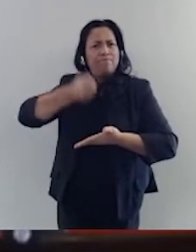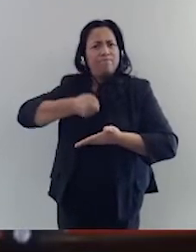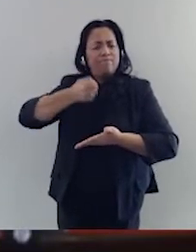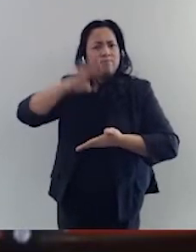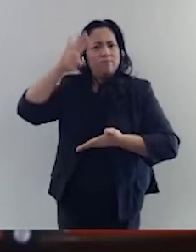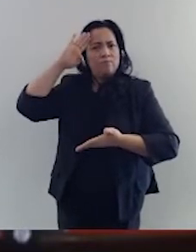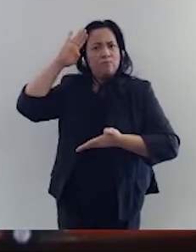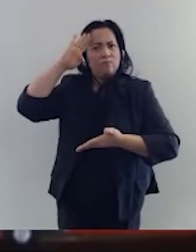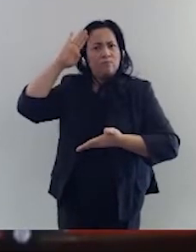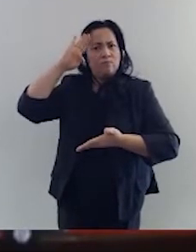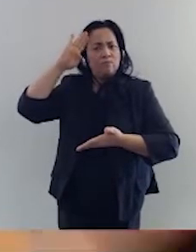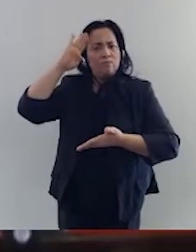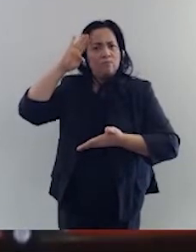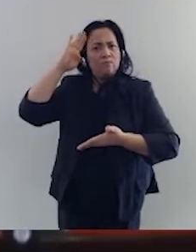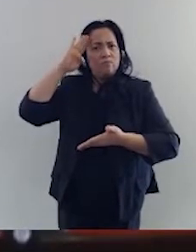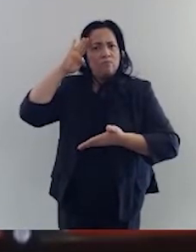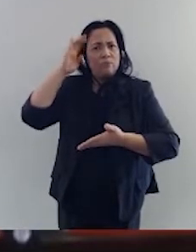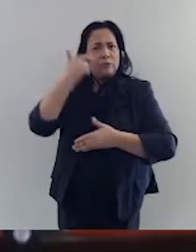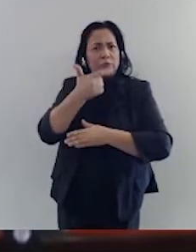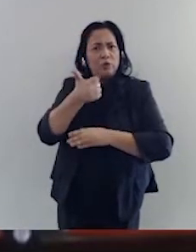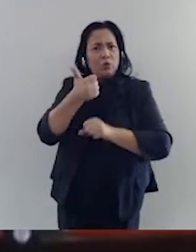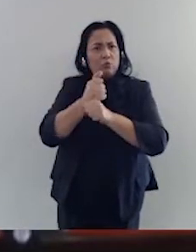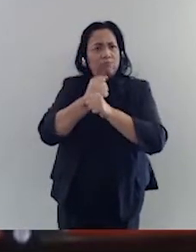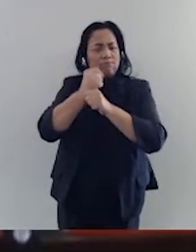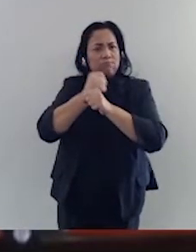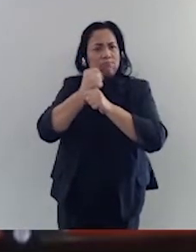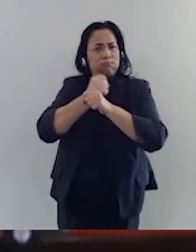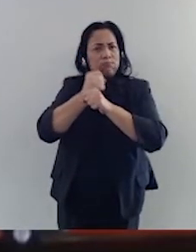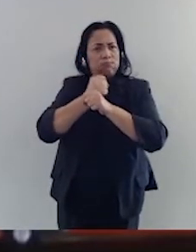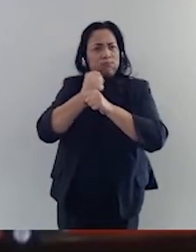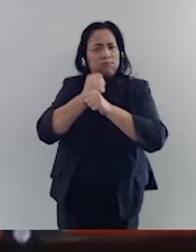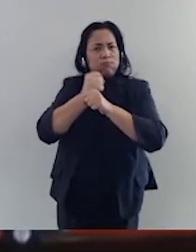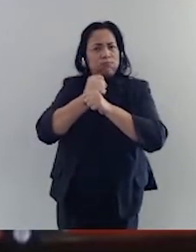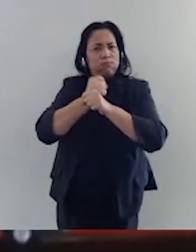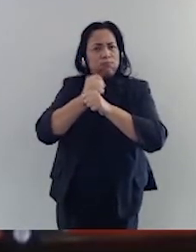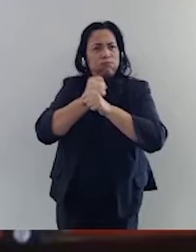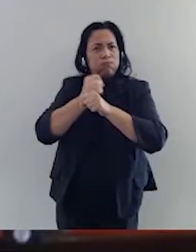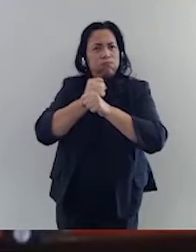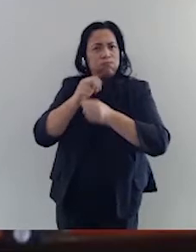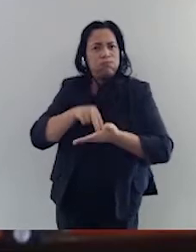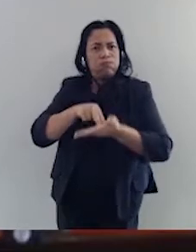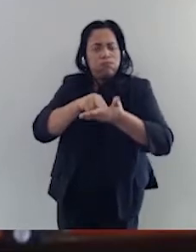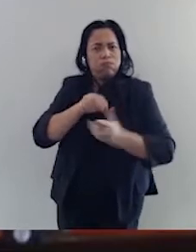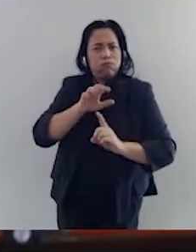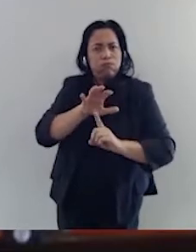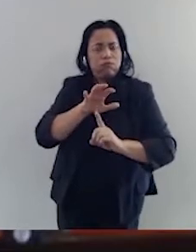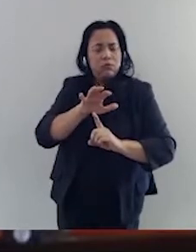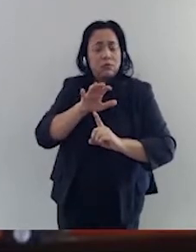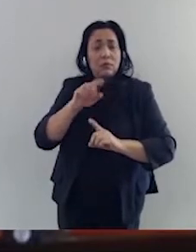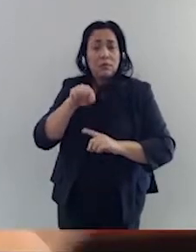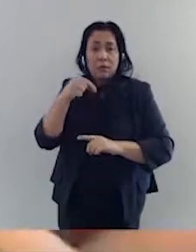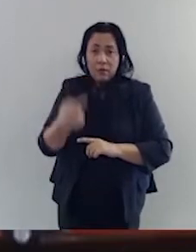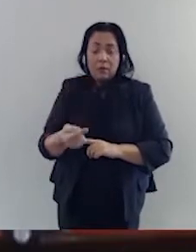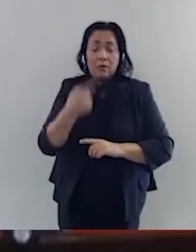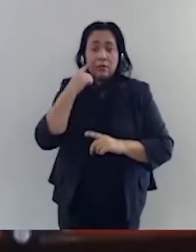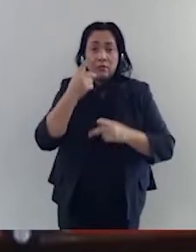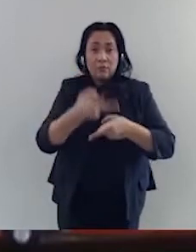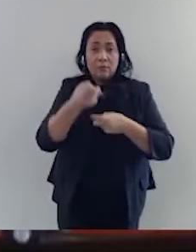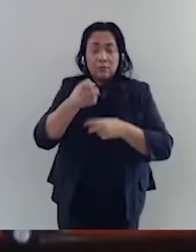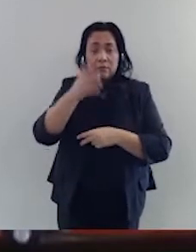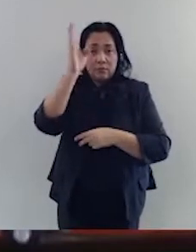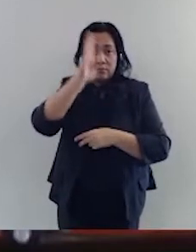ditadura militar, 21 anos de opressão, quando nós cuidamos de dotar o país de uma nova